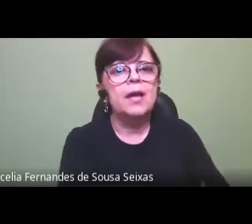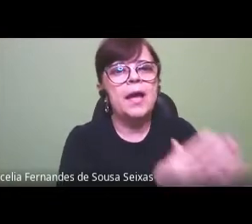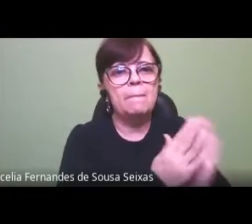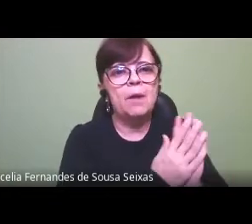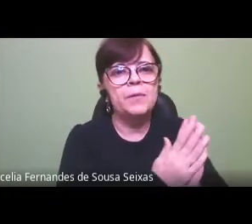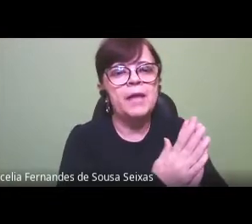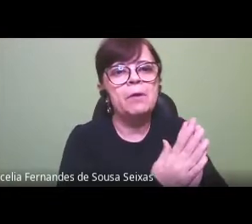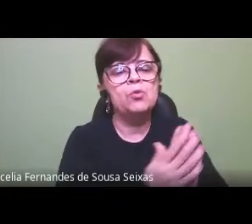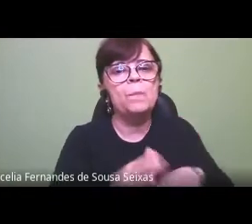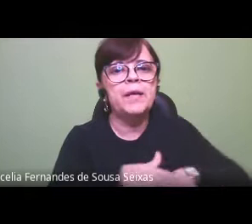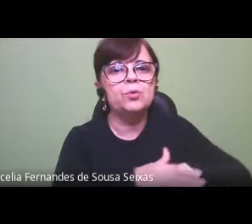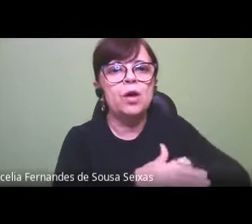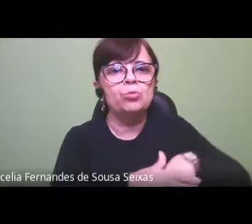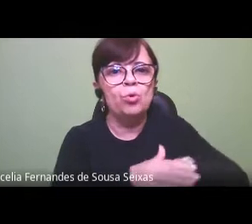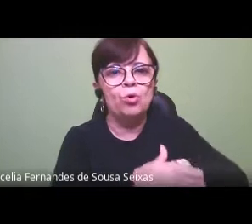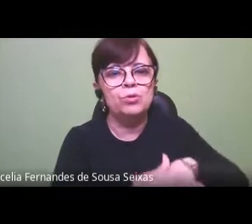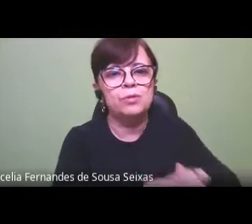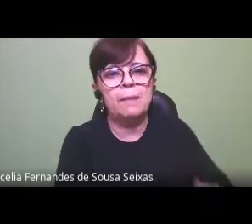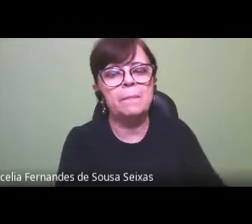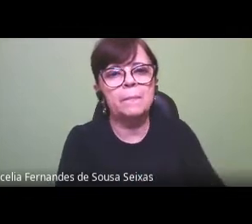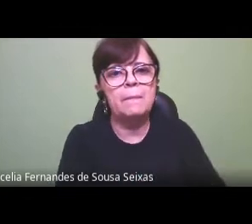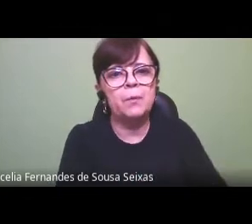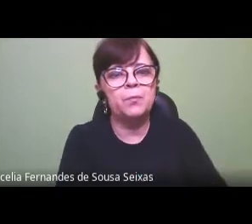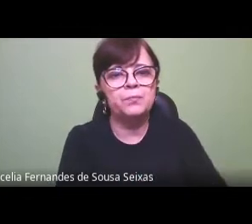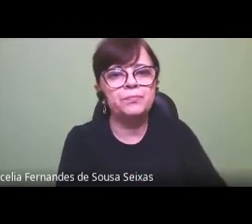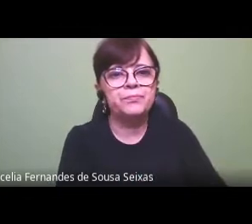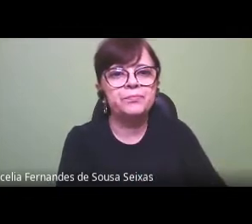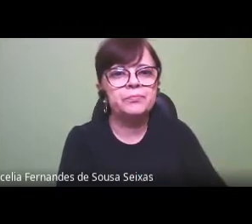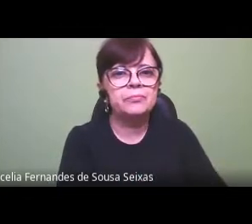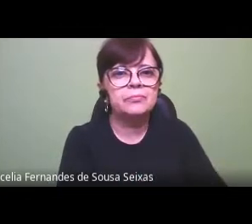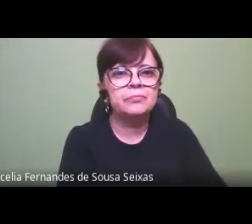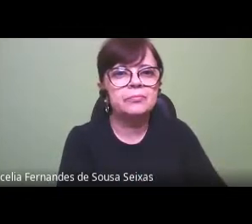branco é a palma da mão e o preto é o dorso da mão.